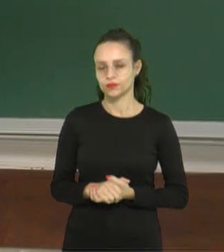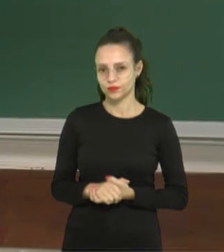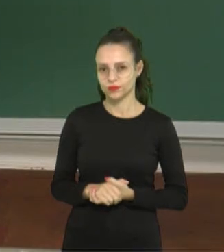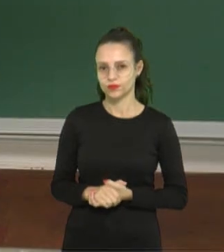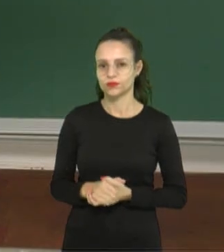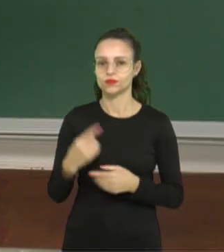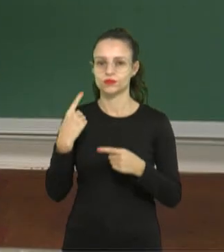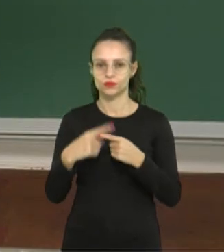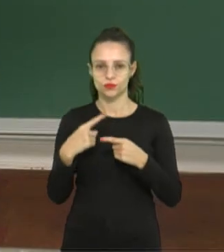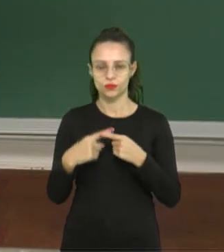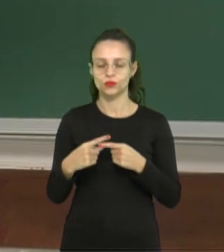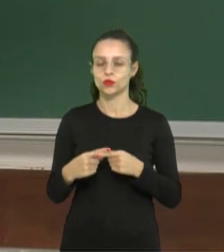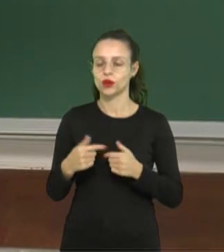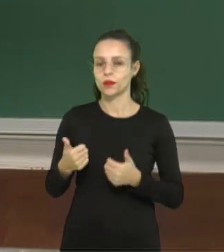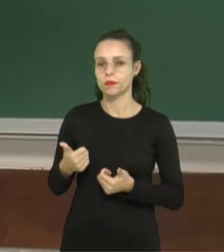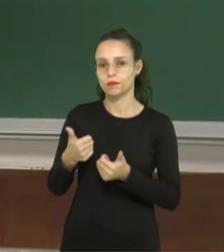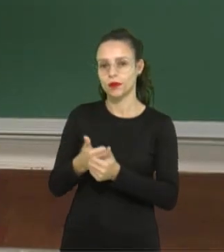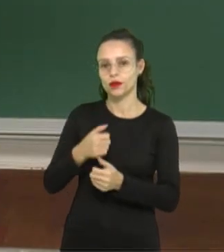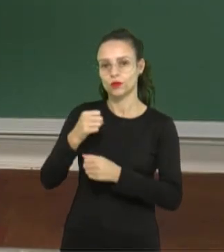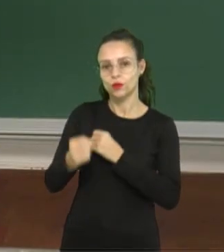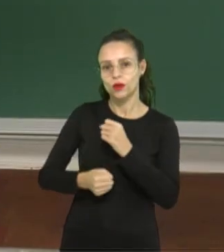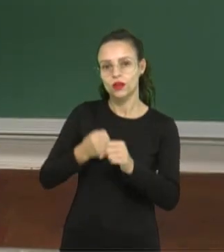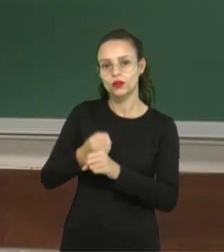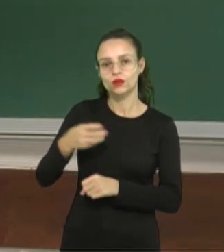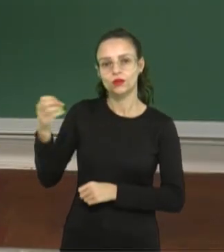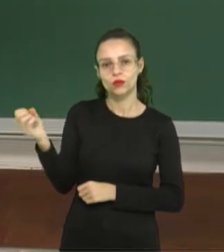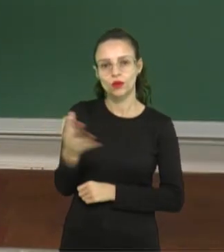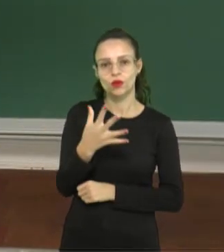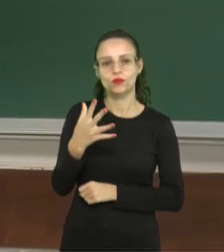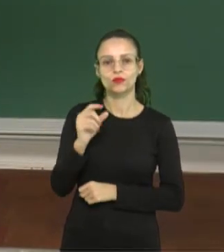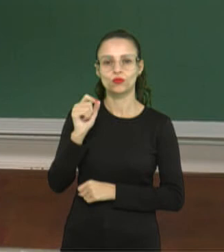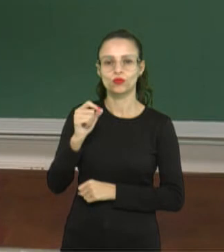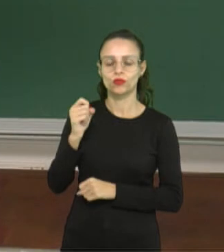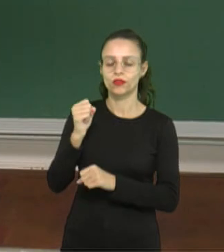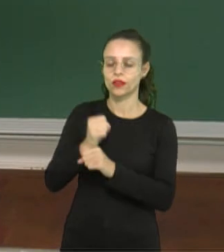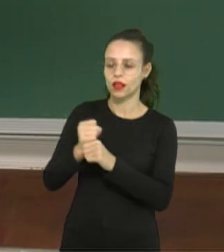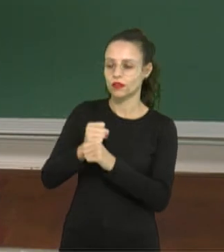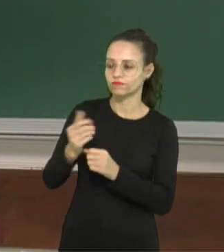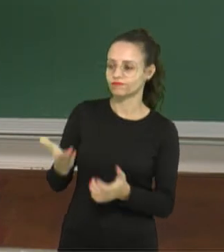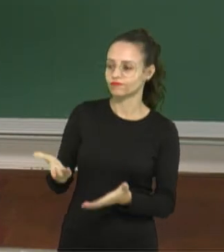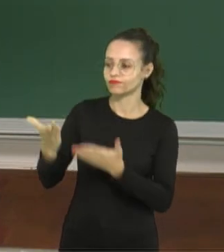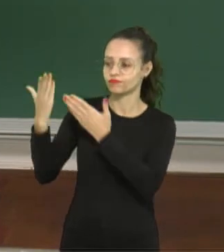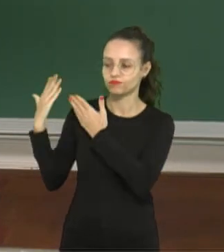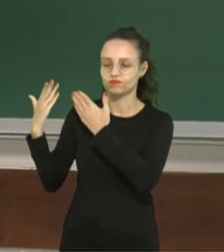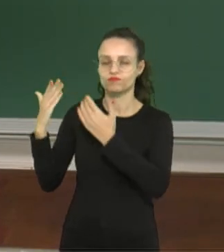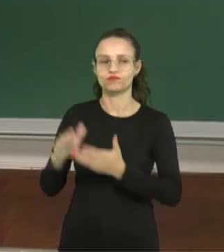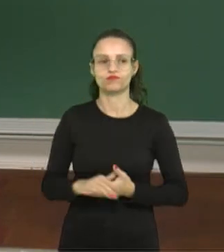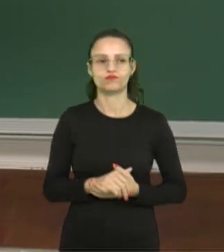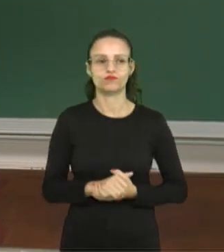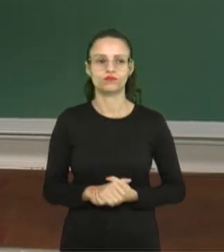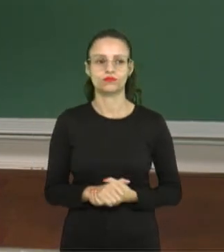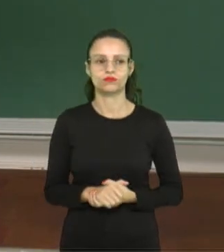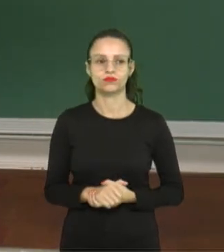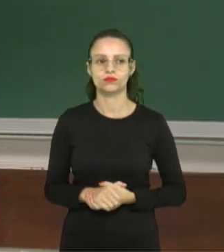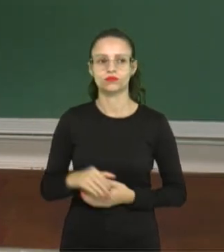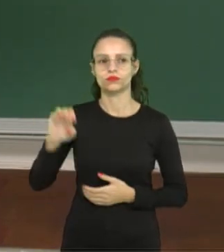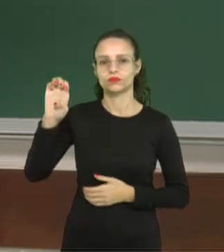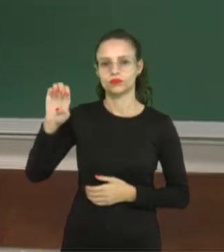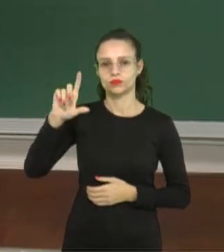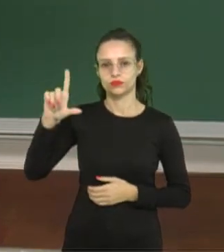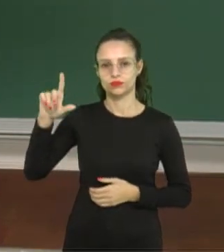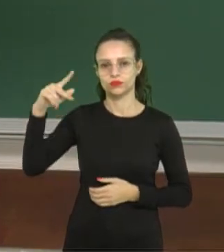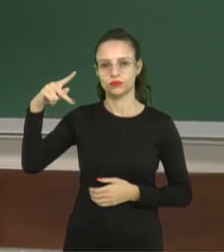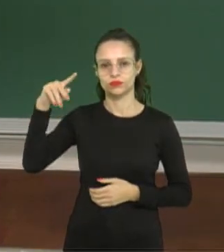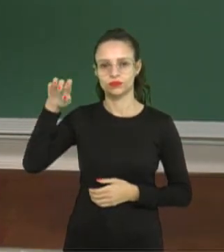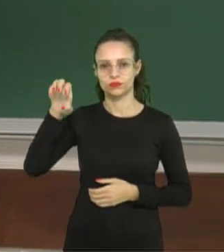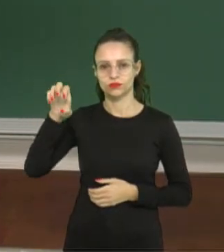está chegando um ano novo e você está deixando aquele ano para trás. El pesebre, né? A gente viu lá no texto